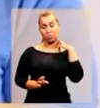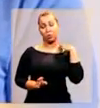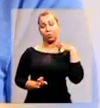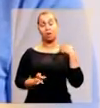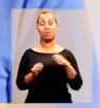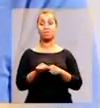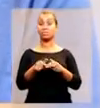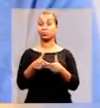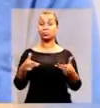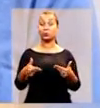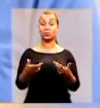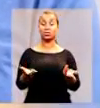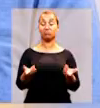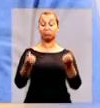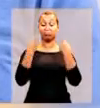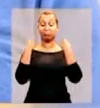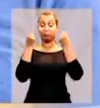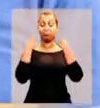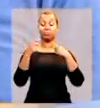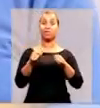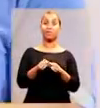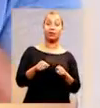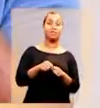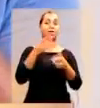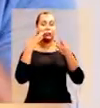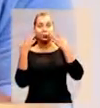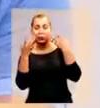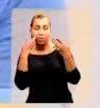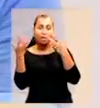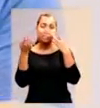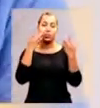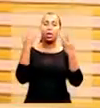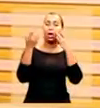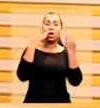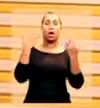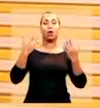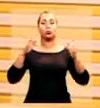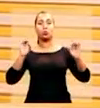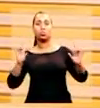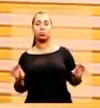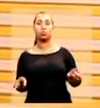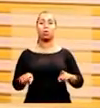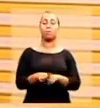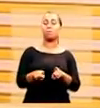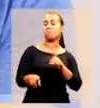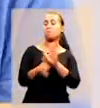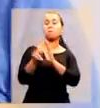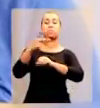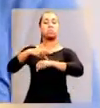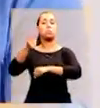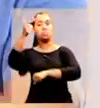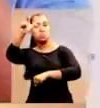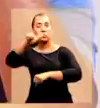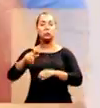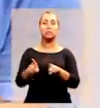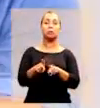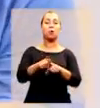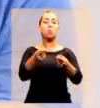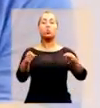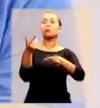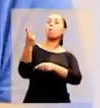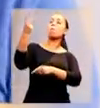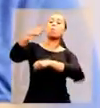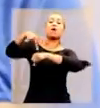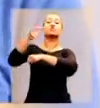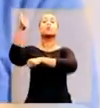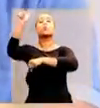Ela faz aquilo que industrialmente lhe interessa. Então ela faz espetáculos de Hollywood, ela faz o espetáculo da Broadway, elas fazem as músicas